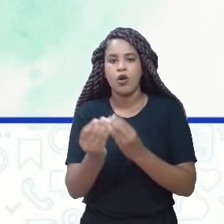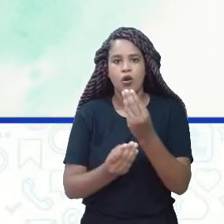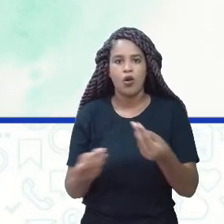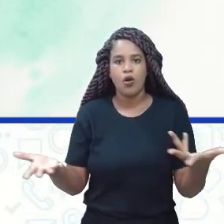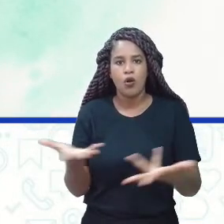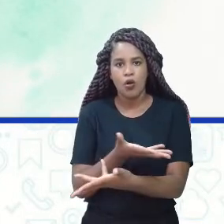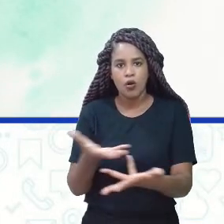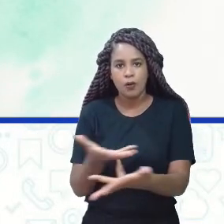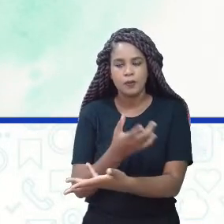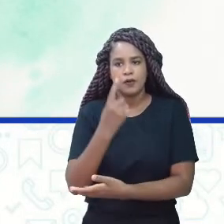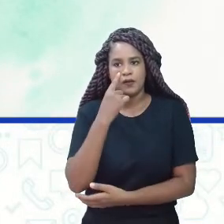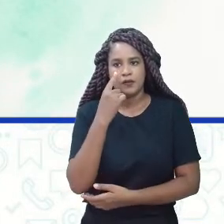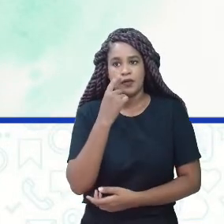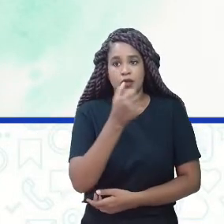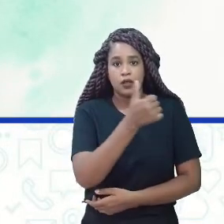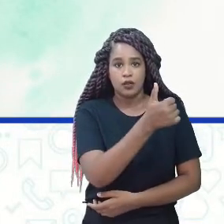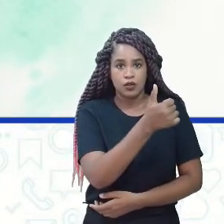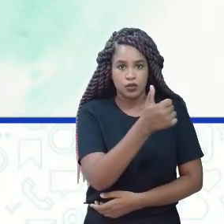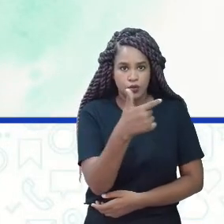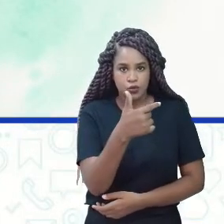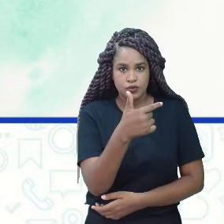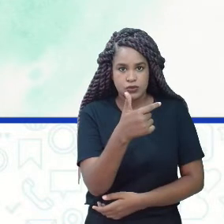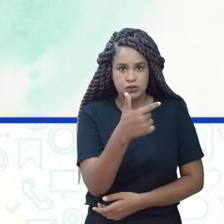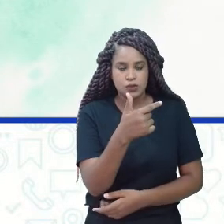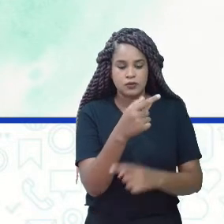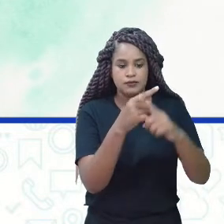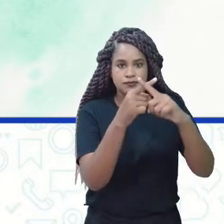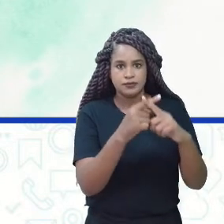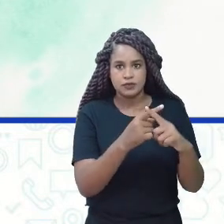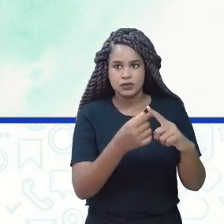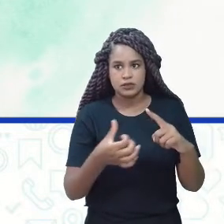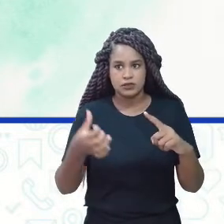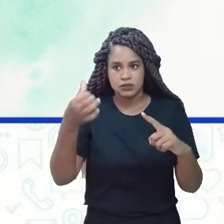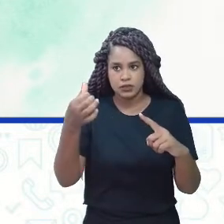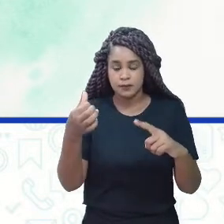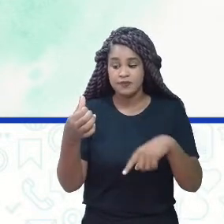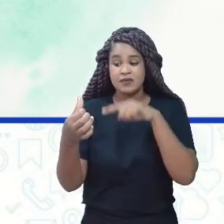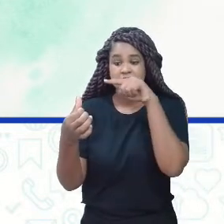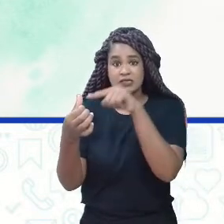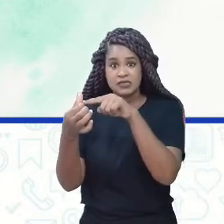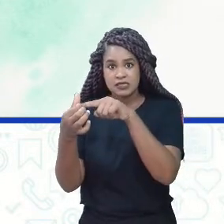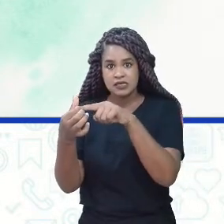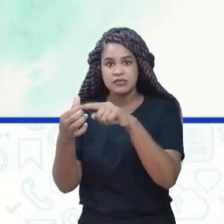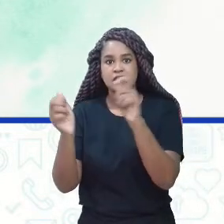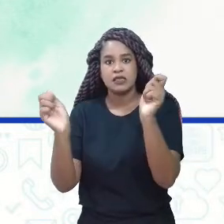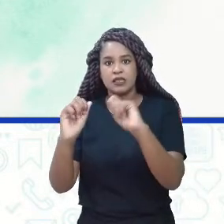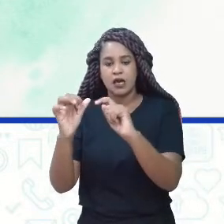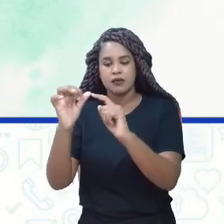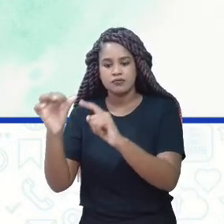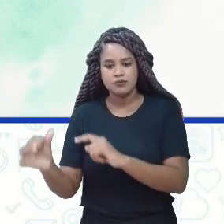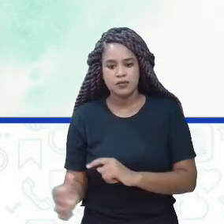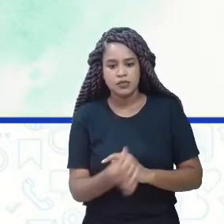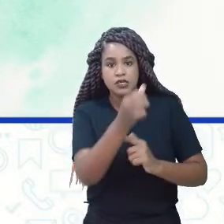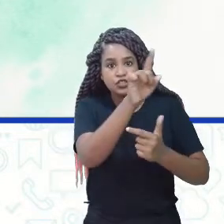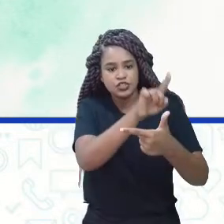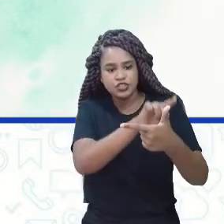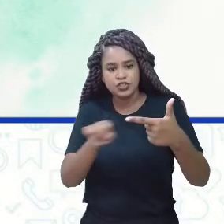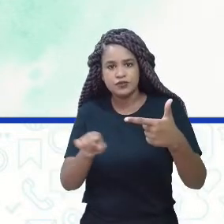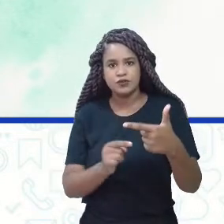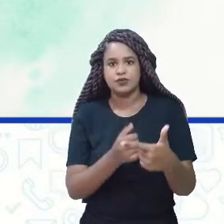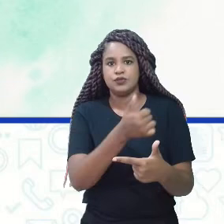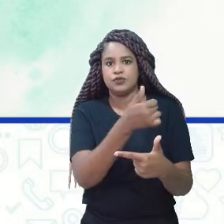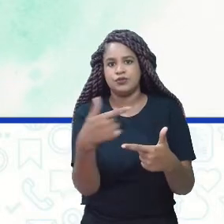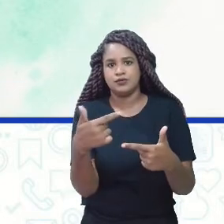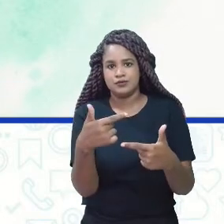ó. O 12 é múltiplo de 6 e 6 é divisor de 12. Então, a gente começa a